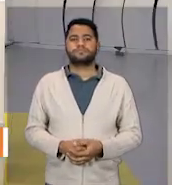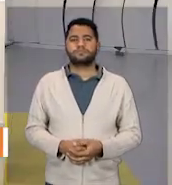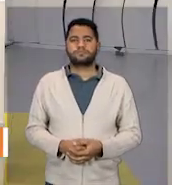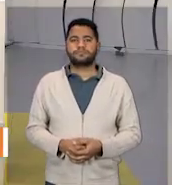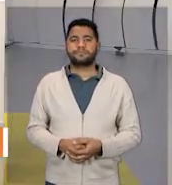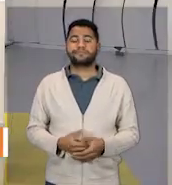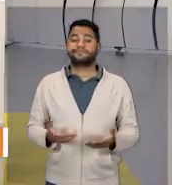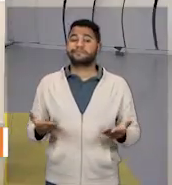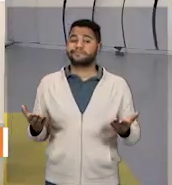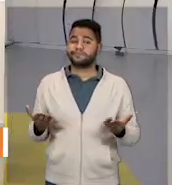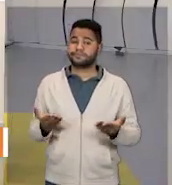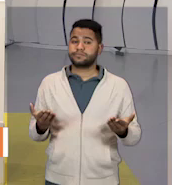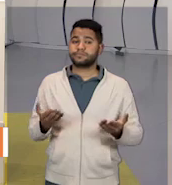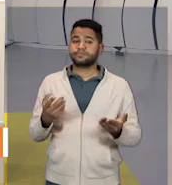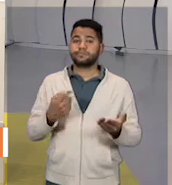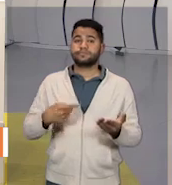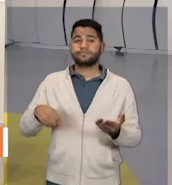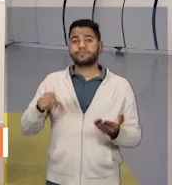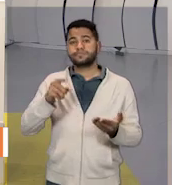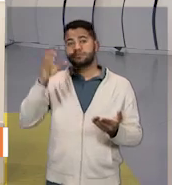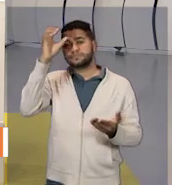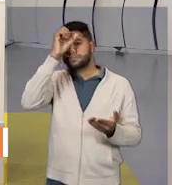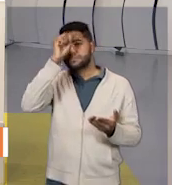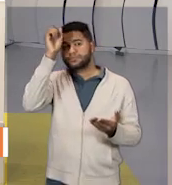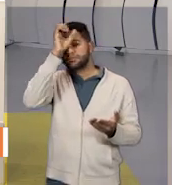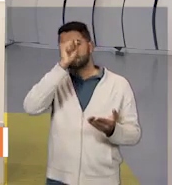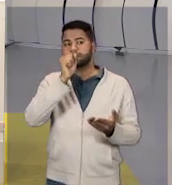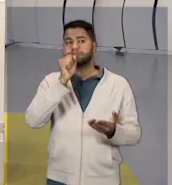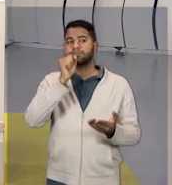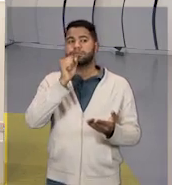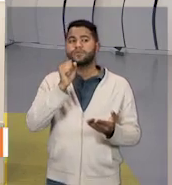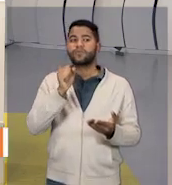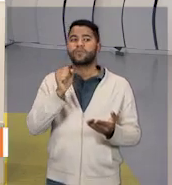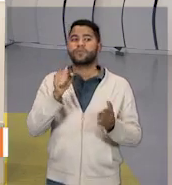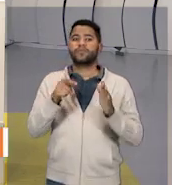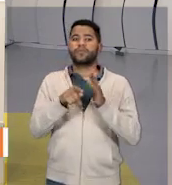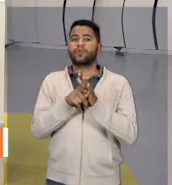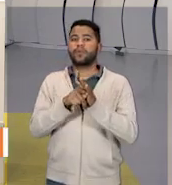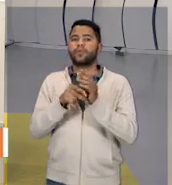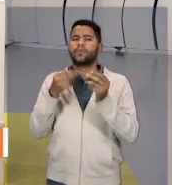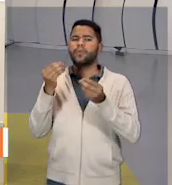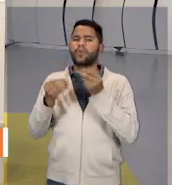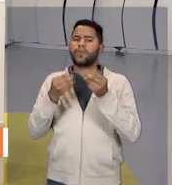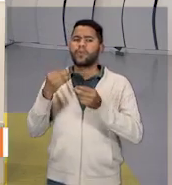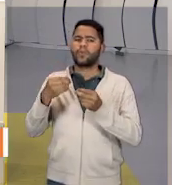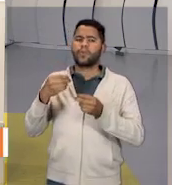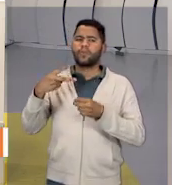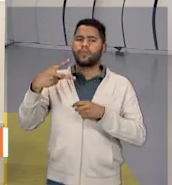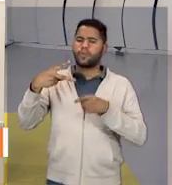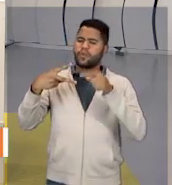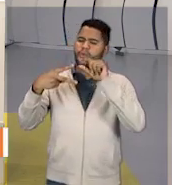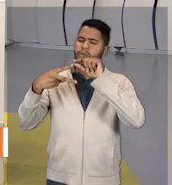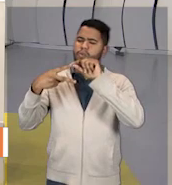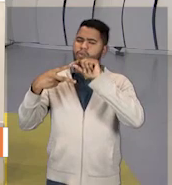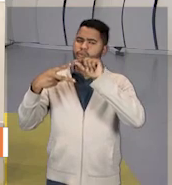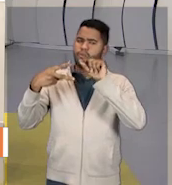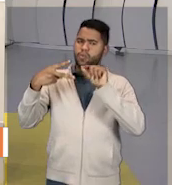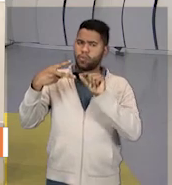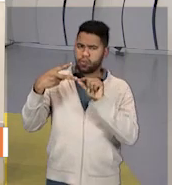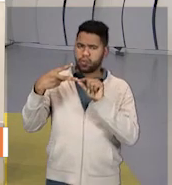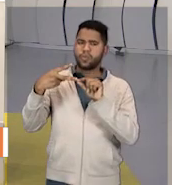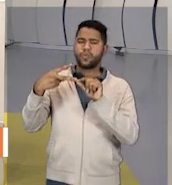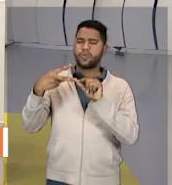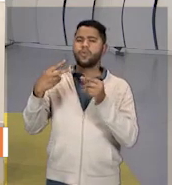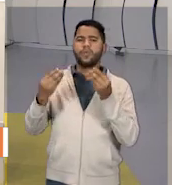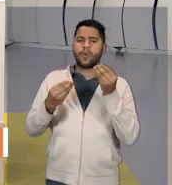E agora nós vamos aprender a medir o ângulo. Bom, mas como que eu meço essa abertura, não é? Que é o que eu